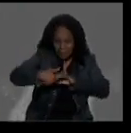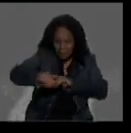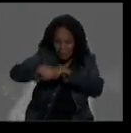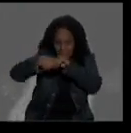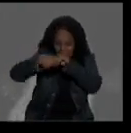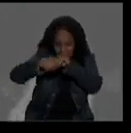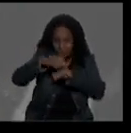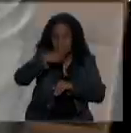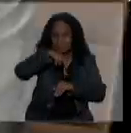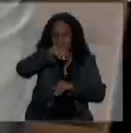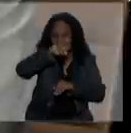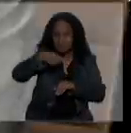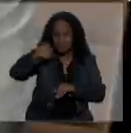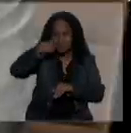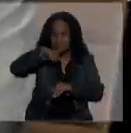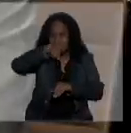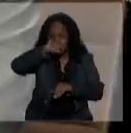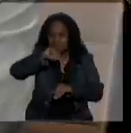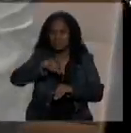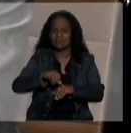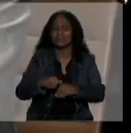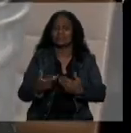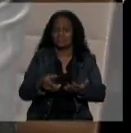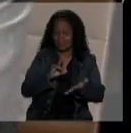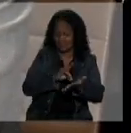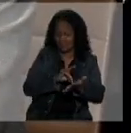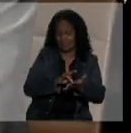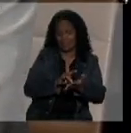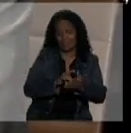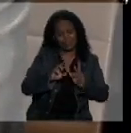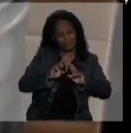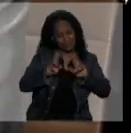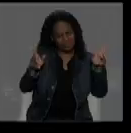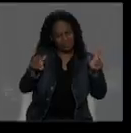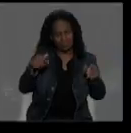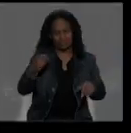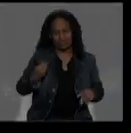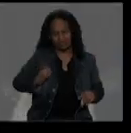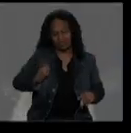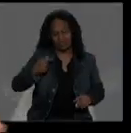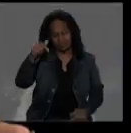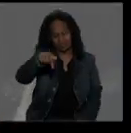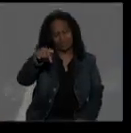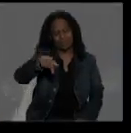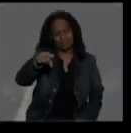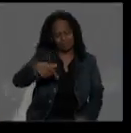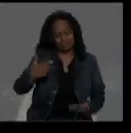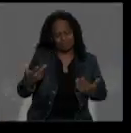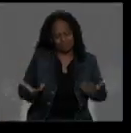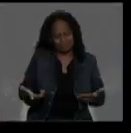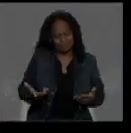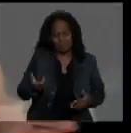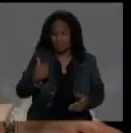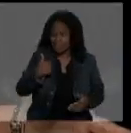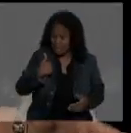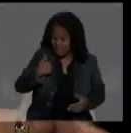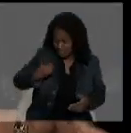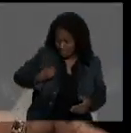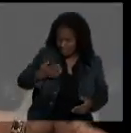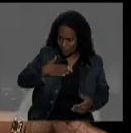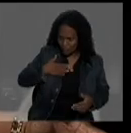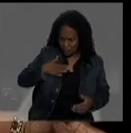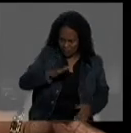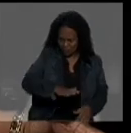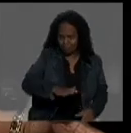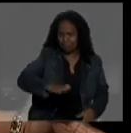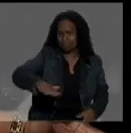velhos, né? É um tipo de organização social bem diferente do que a gente vive aqui. Hoje, que a gente vive hoje. Que a gente vive hoje. Mas eu vivi isso na